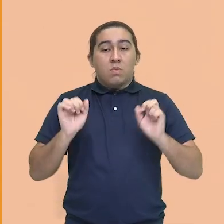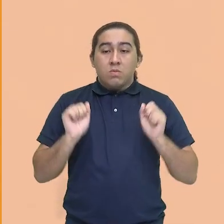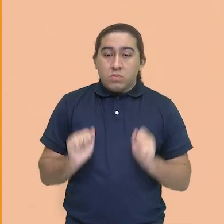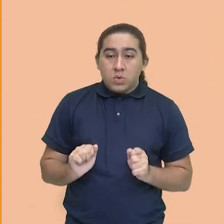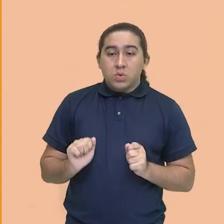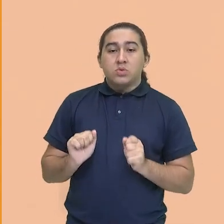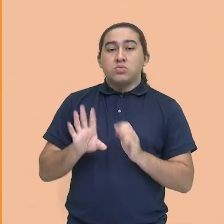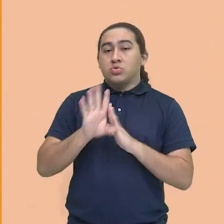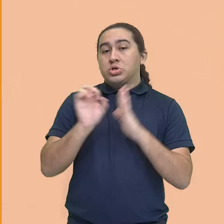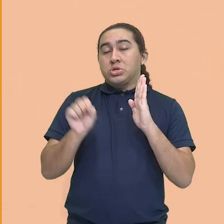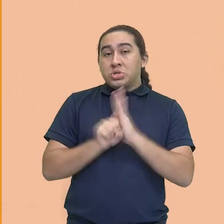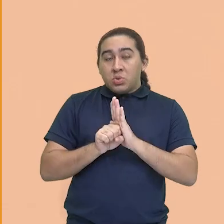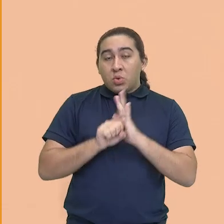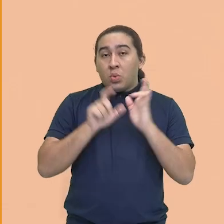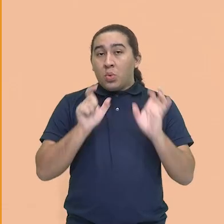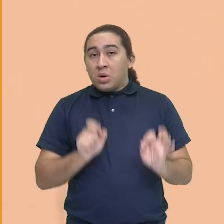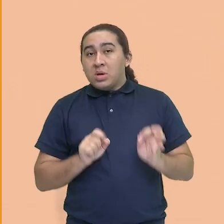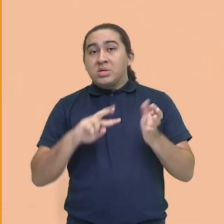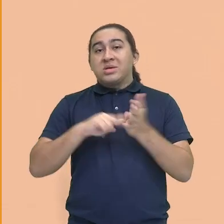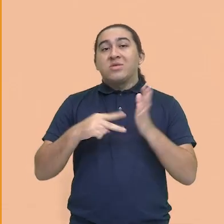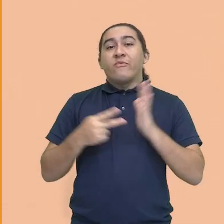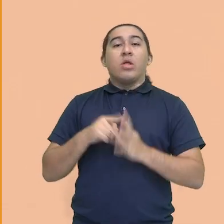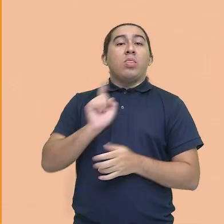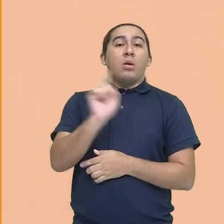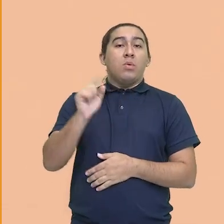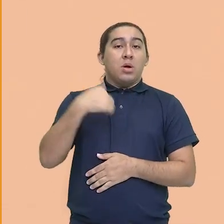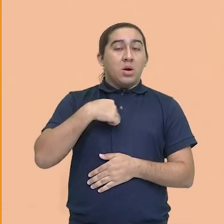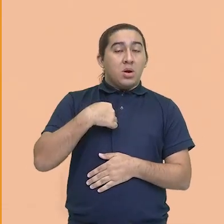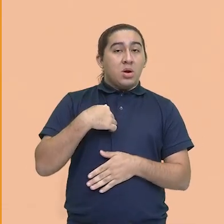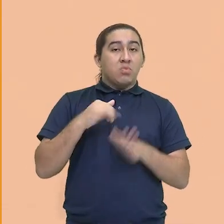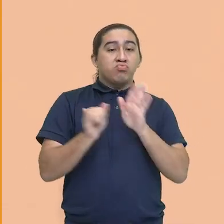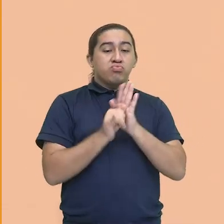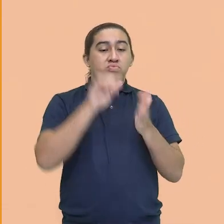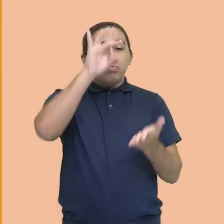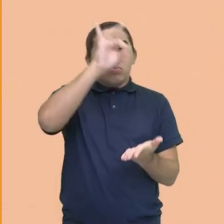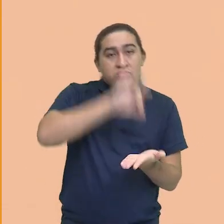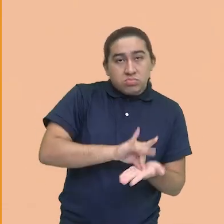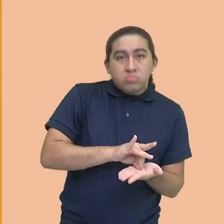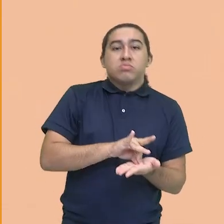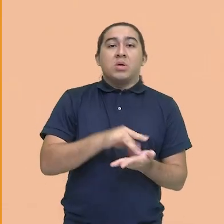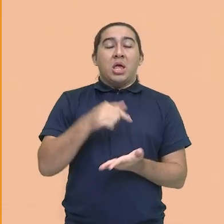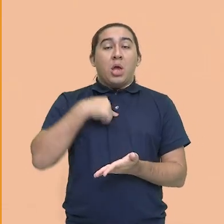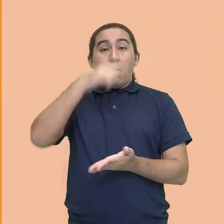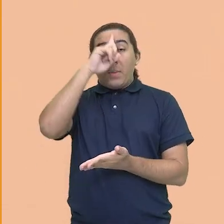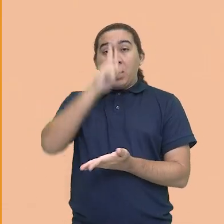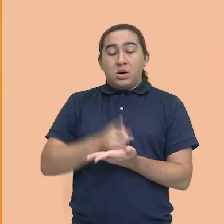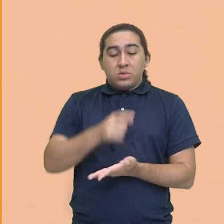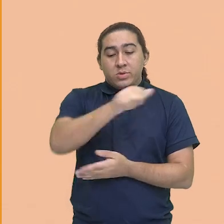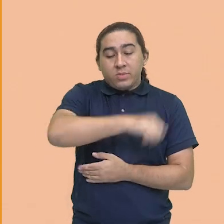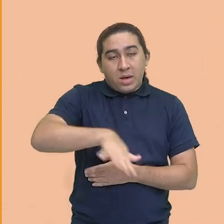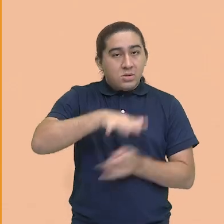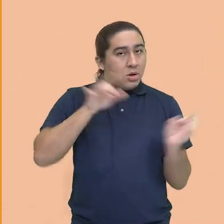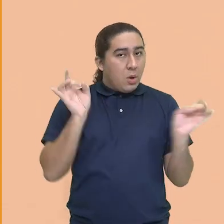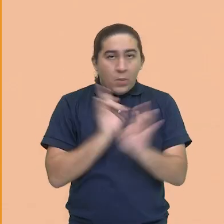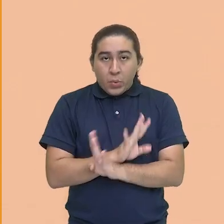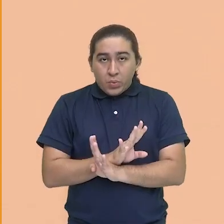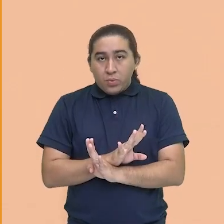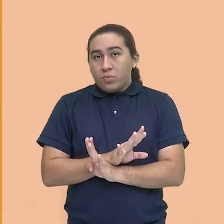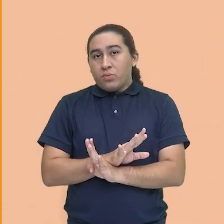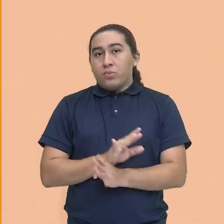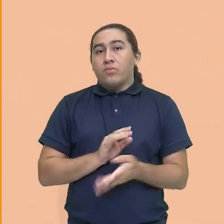um símbolo de que, não, eu estou aqui e eu mando aqui nesse negócio, né? Então a